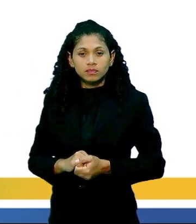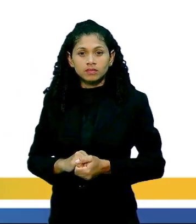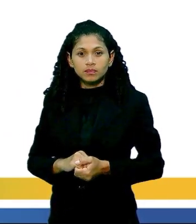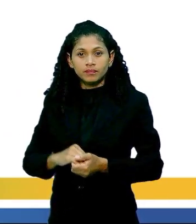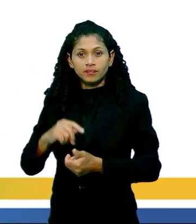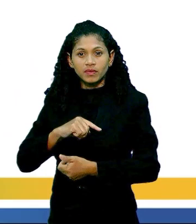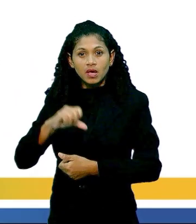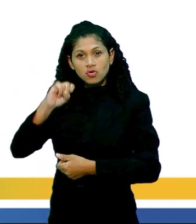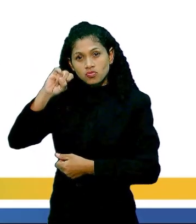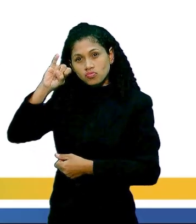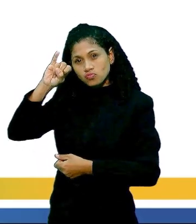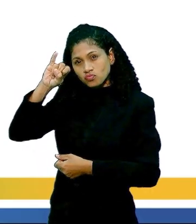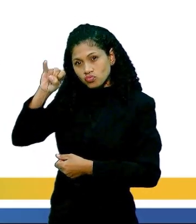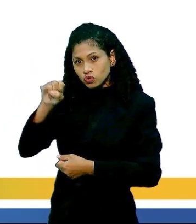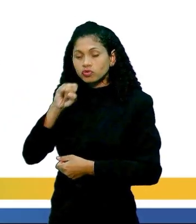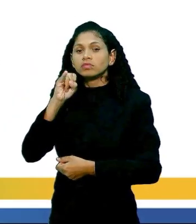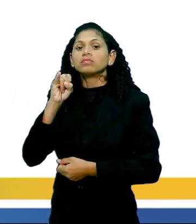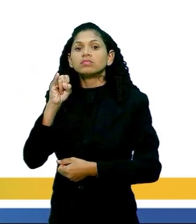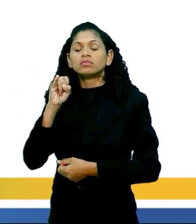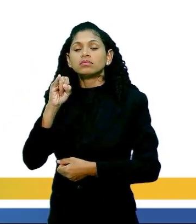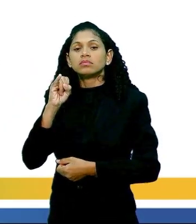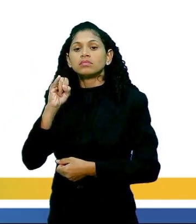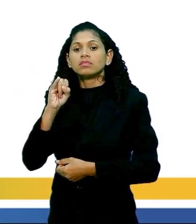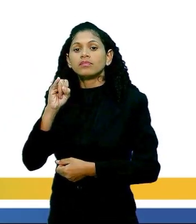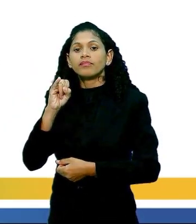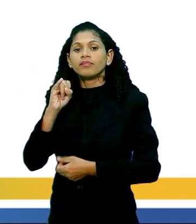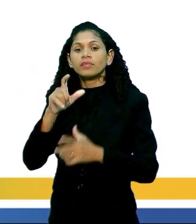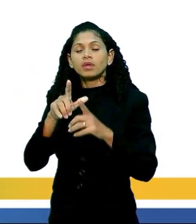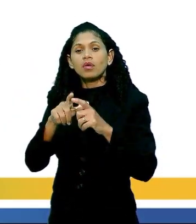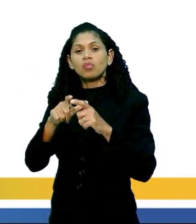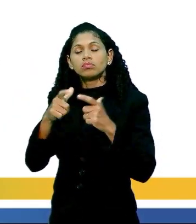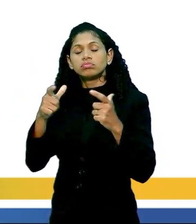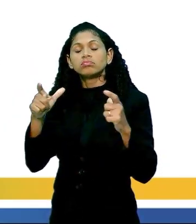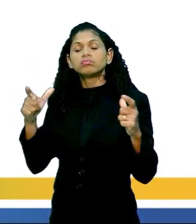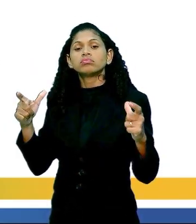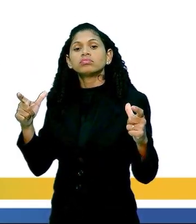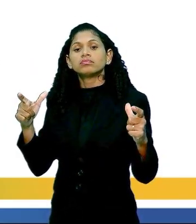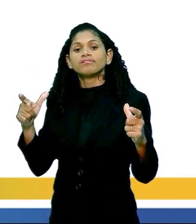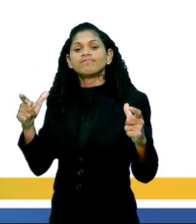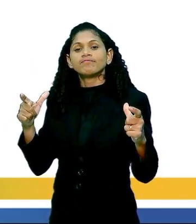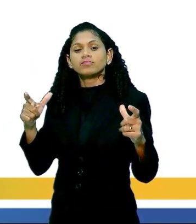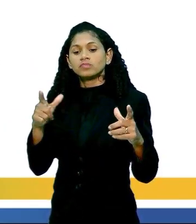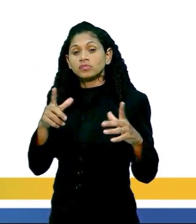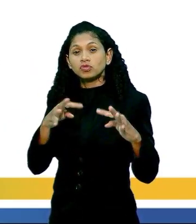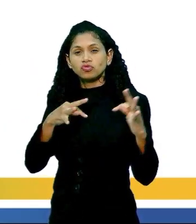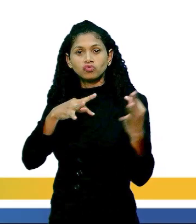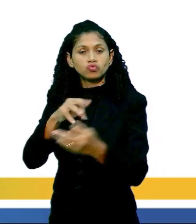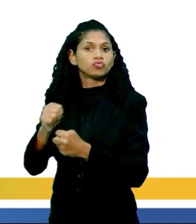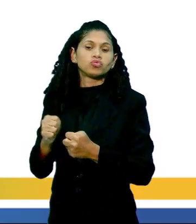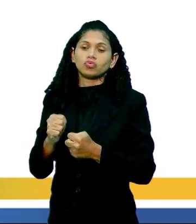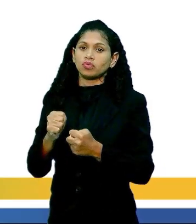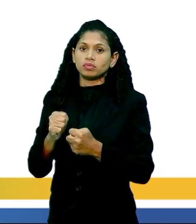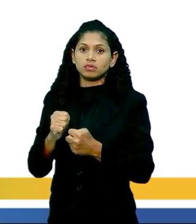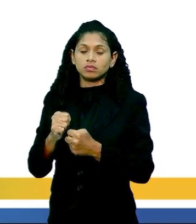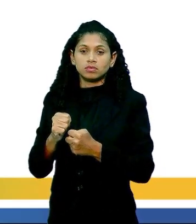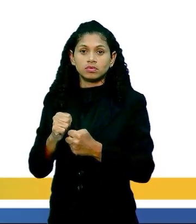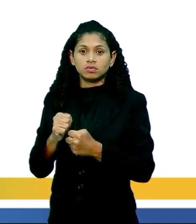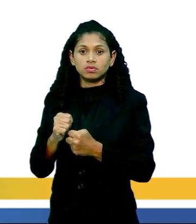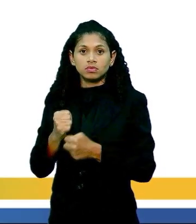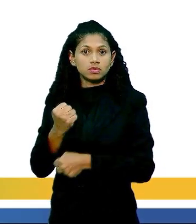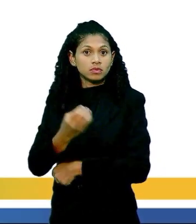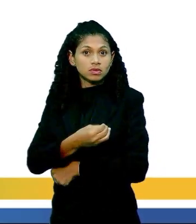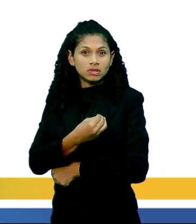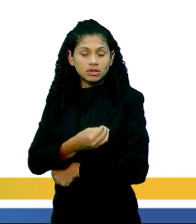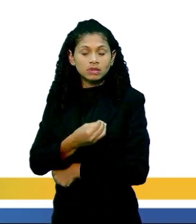Isso aí é o crescimento em potencial de todas as espécies. Todas as espécies